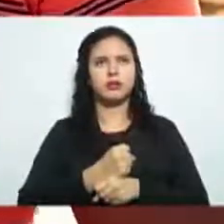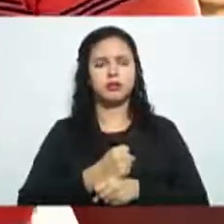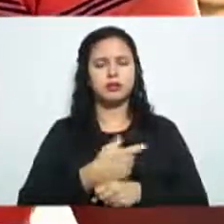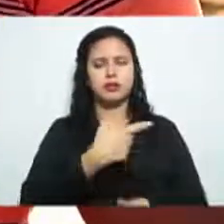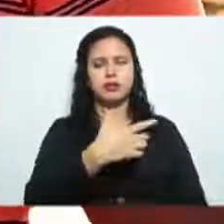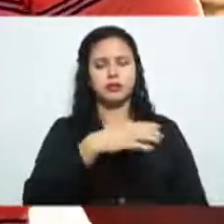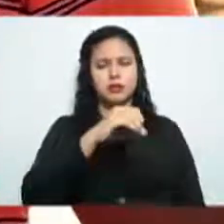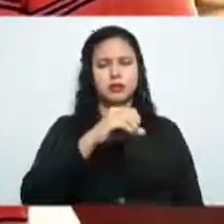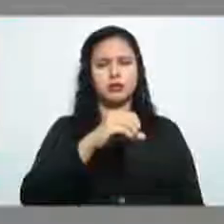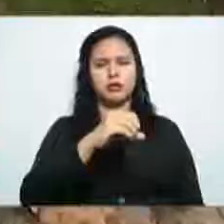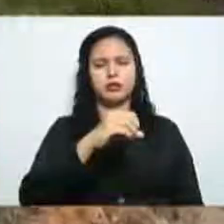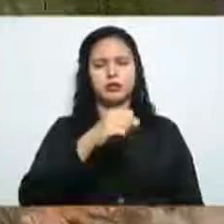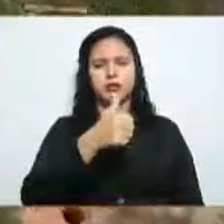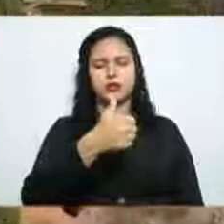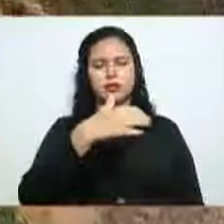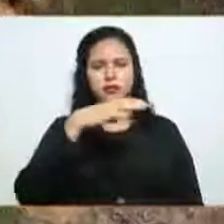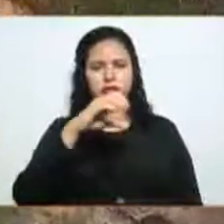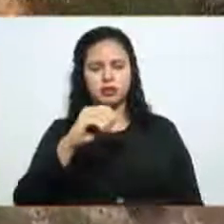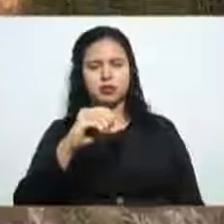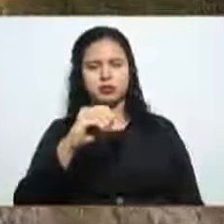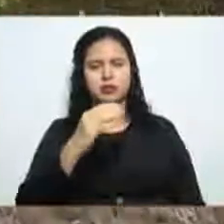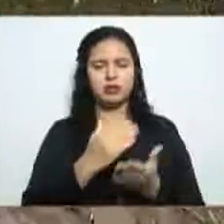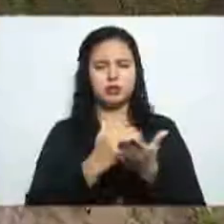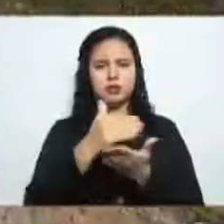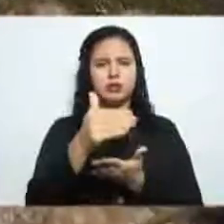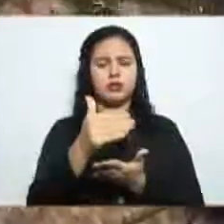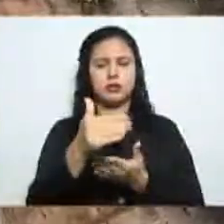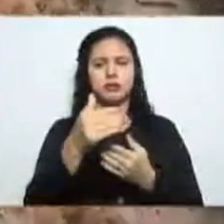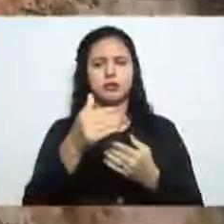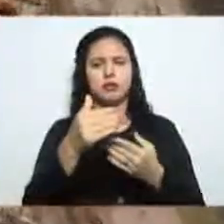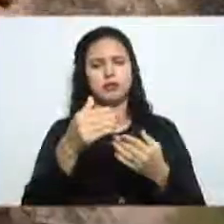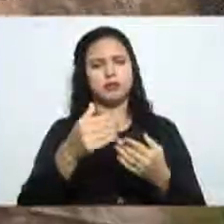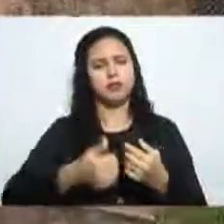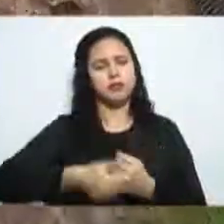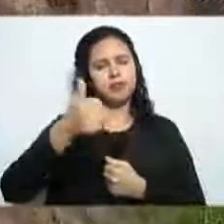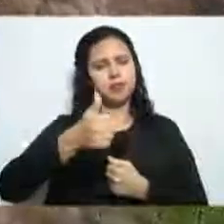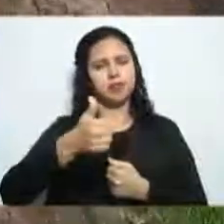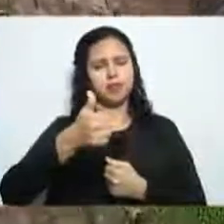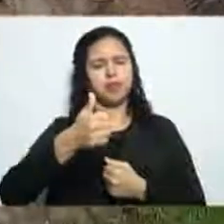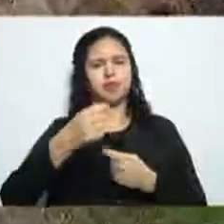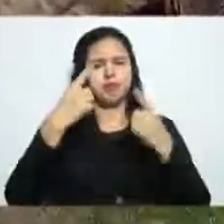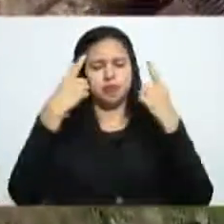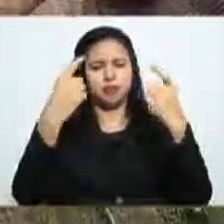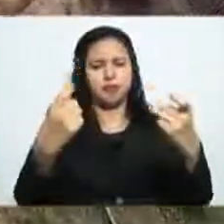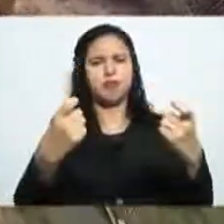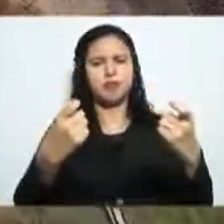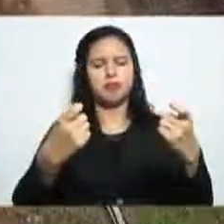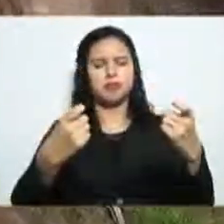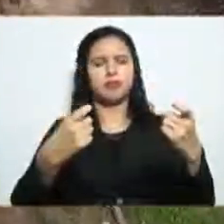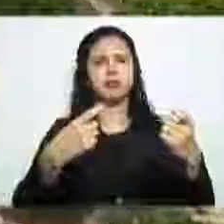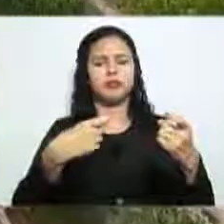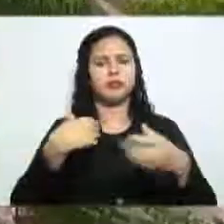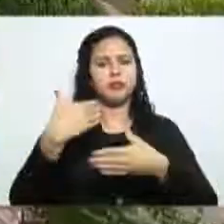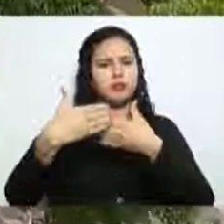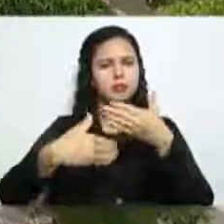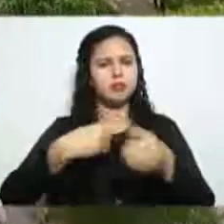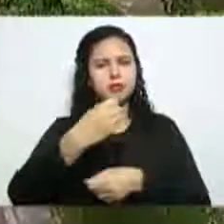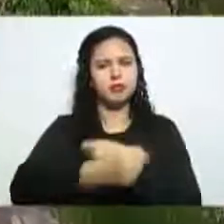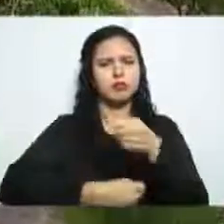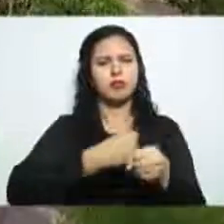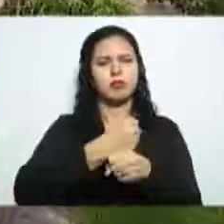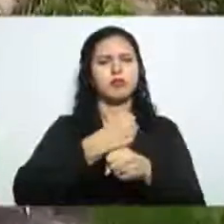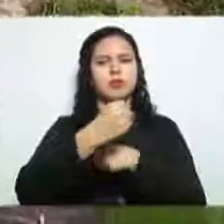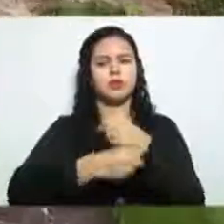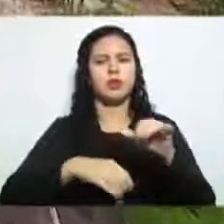de 2010, nós já estávamos lá, começamos a primeira agressão que nós sofremos. Aí de lá para cá, com um ano, todo tempo a gente sofrendo